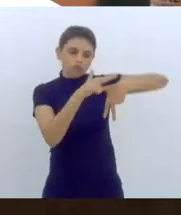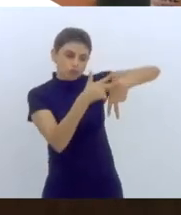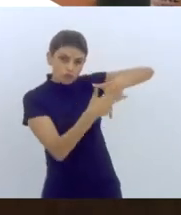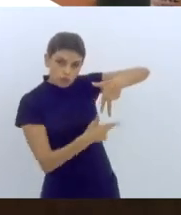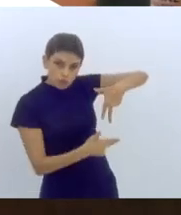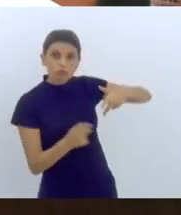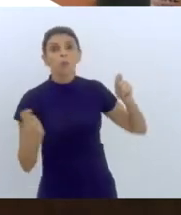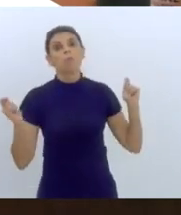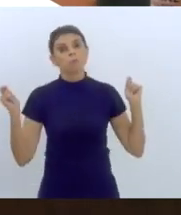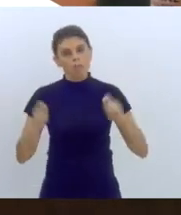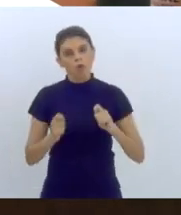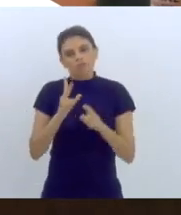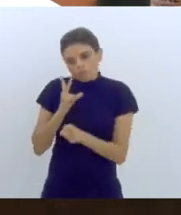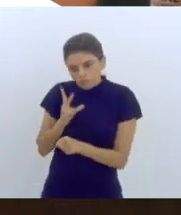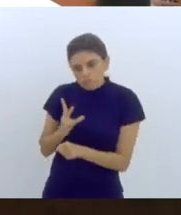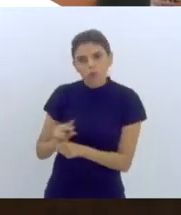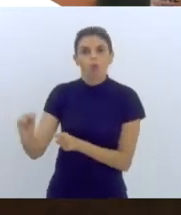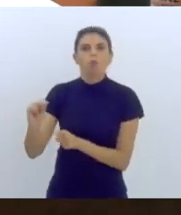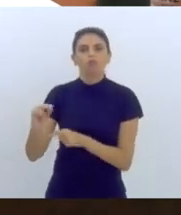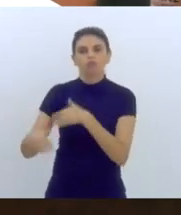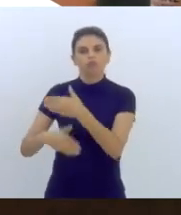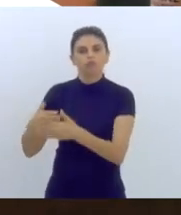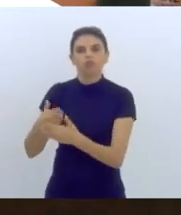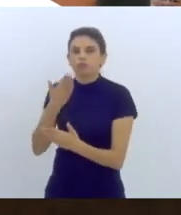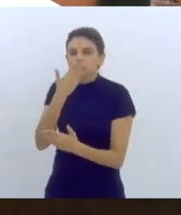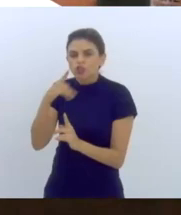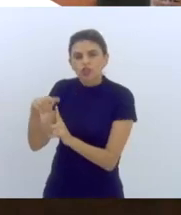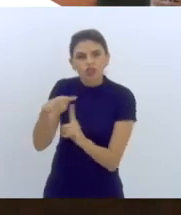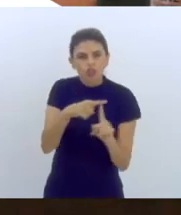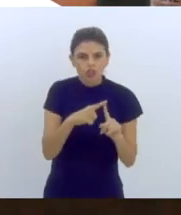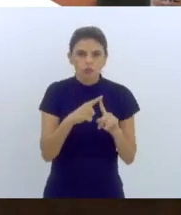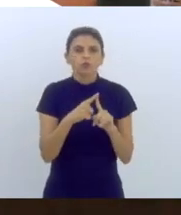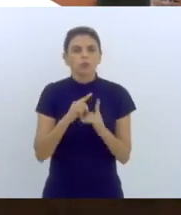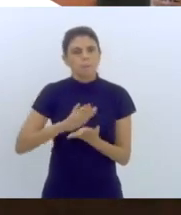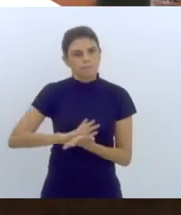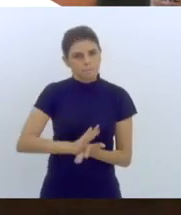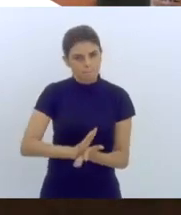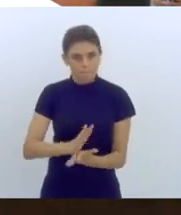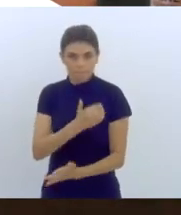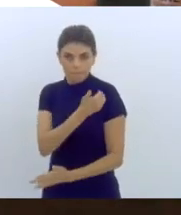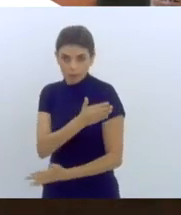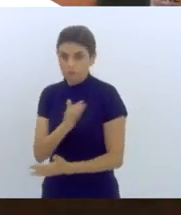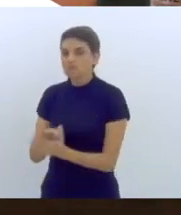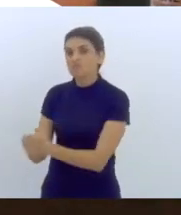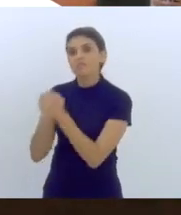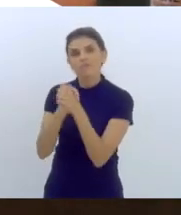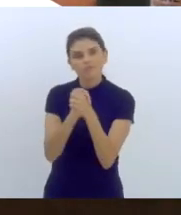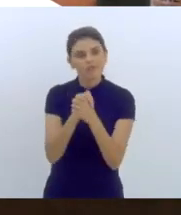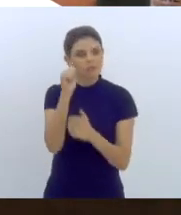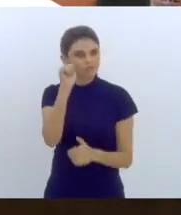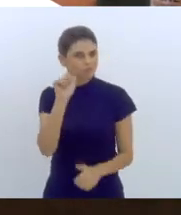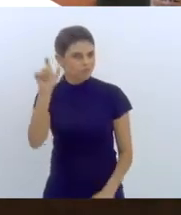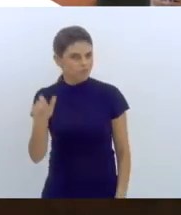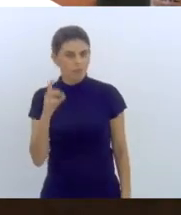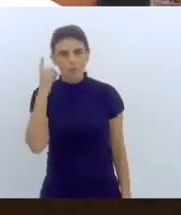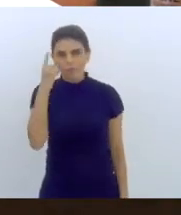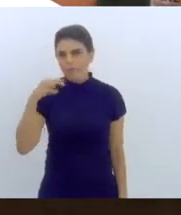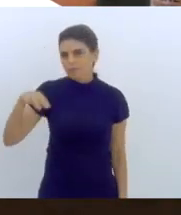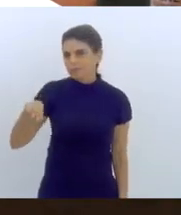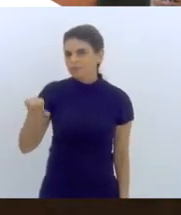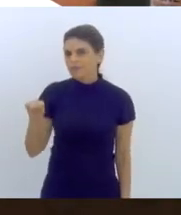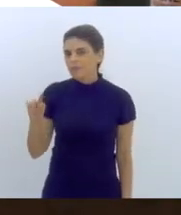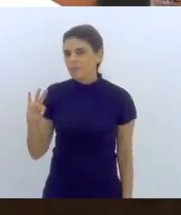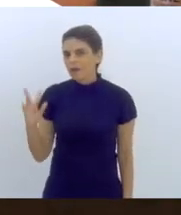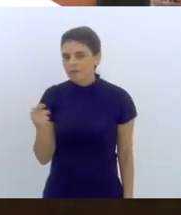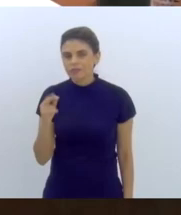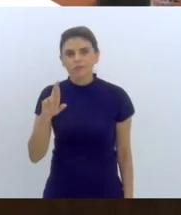possa combater esse tipo de preconceito. Parabenizo mais uma vez a deputada Marta Rocha e parabenizo vossa